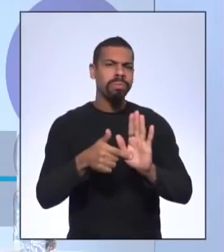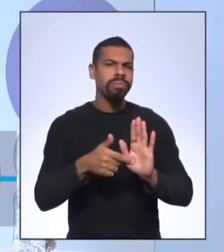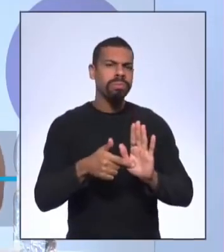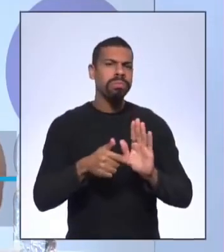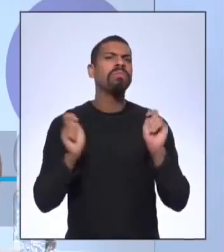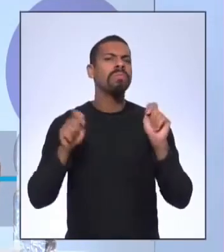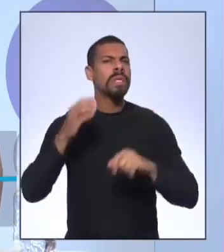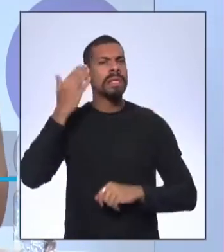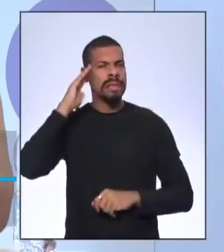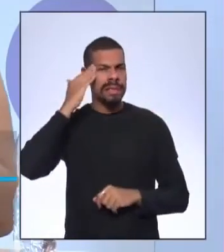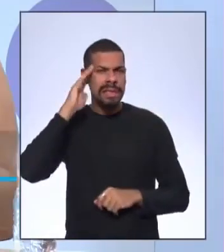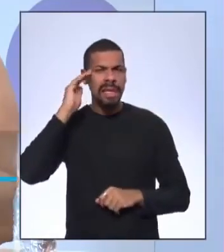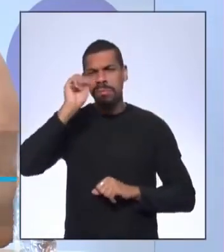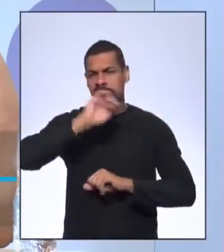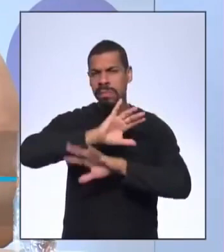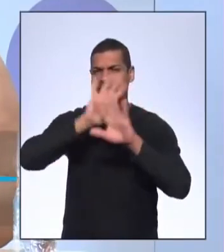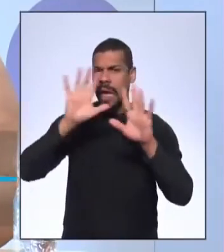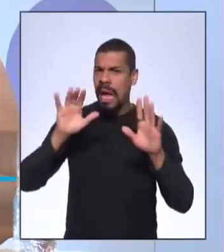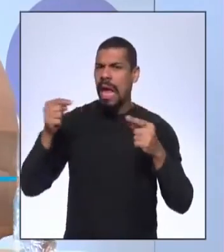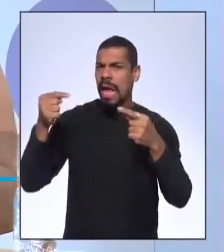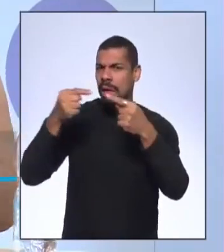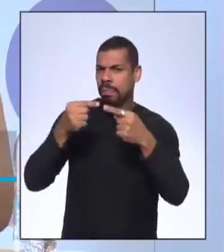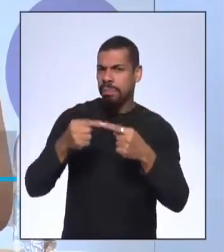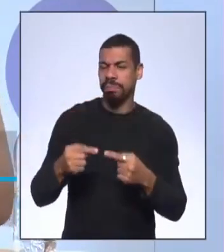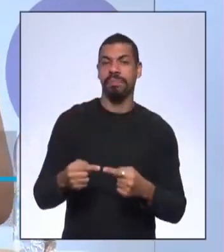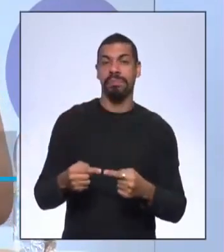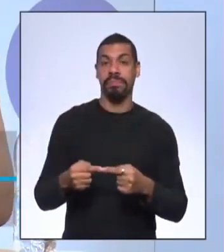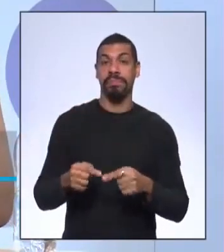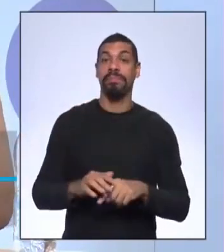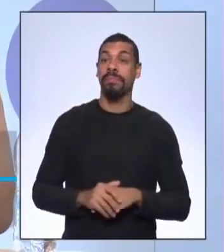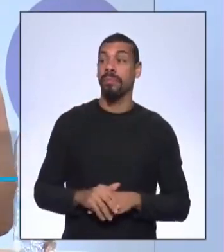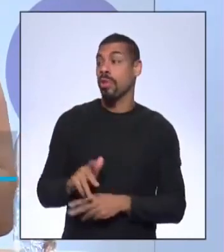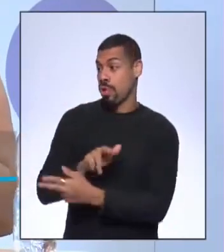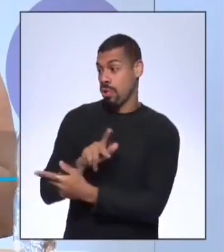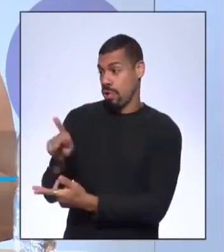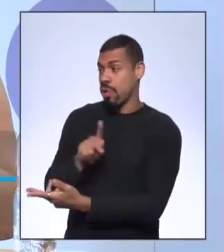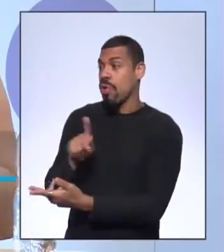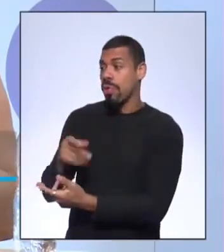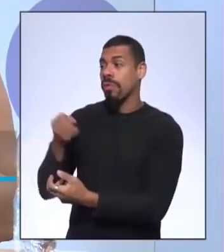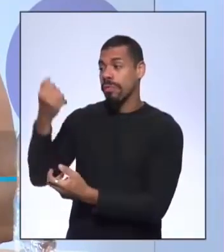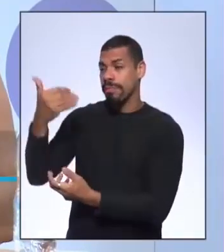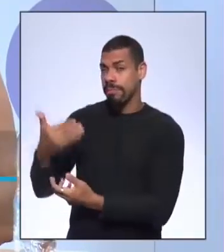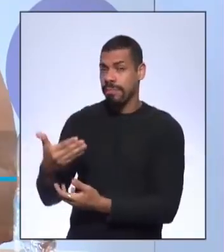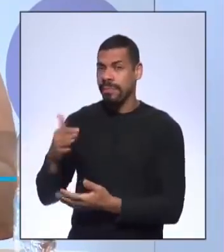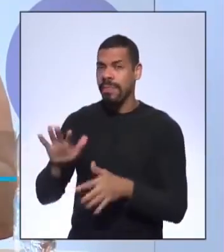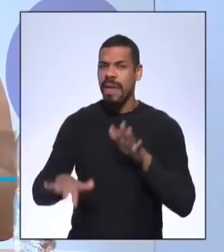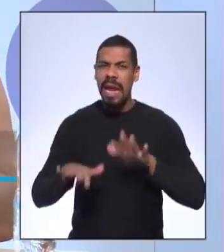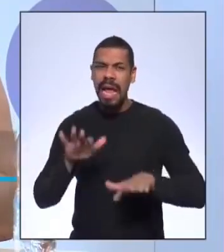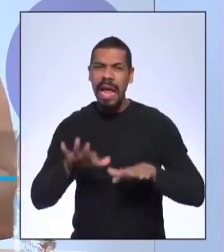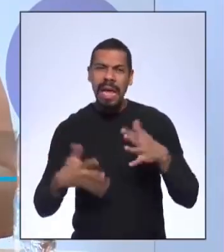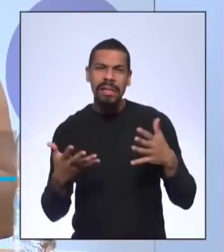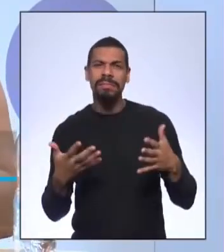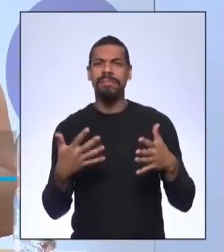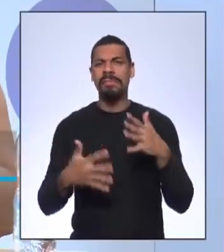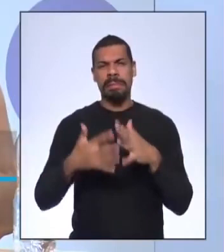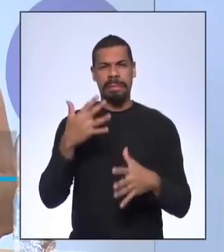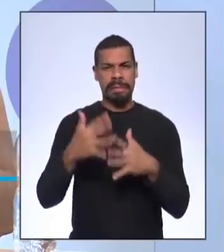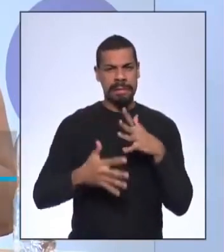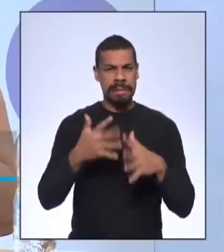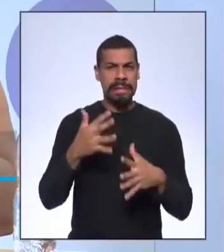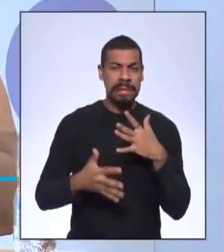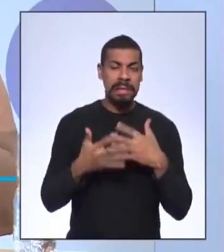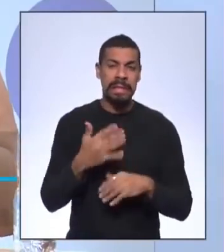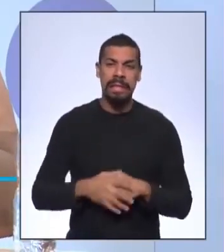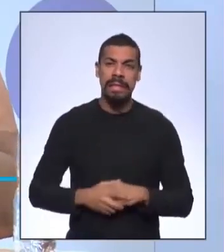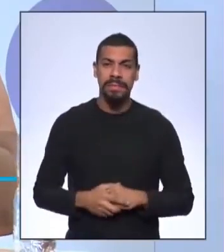eles entenderam, compreendem essa relação, mas foi o que você falou. Em algumas situações, tem a necessidade